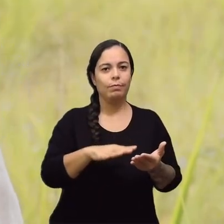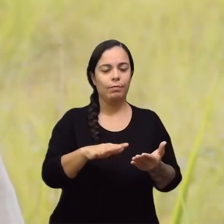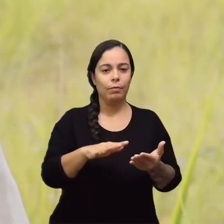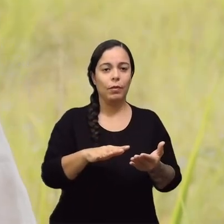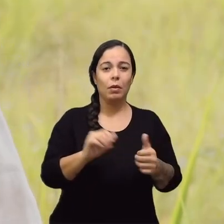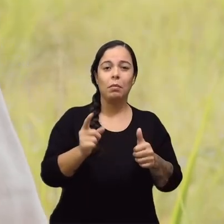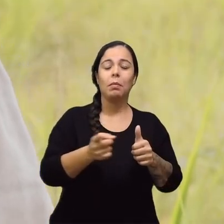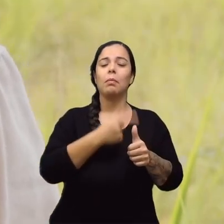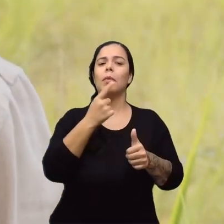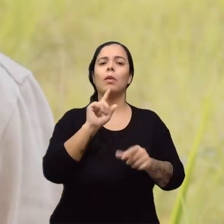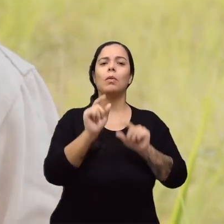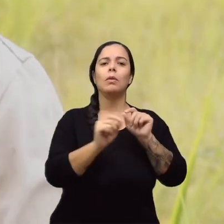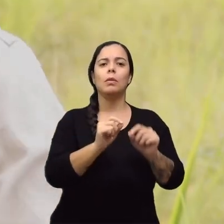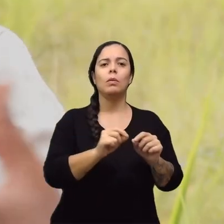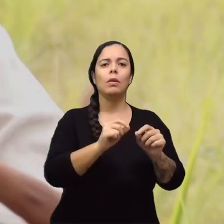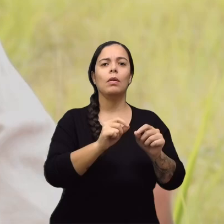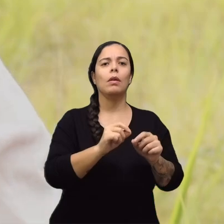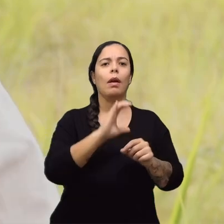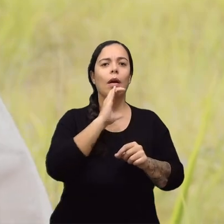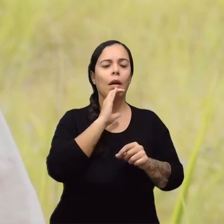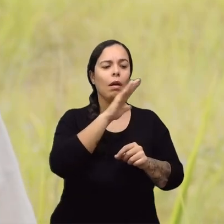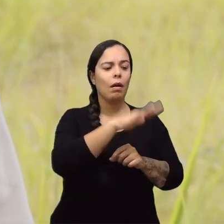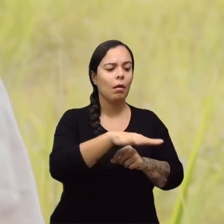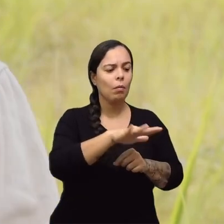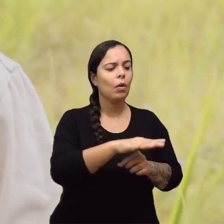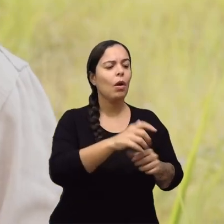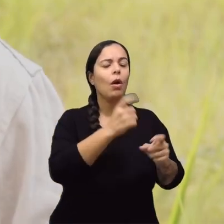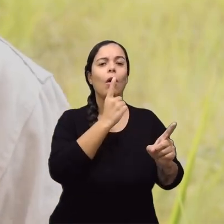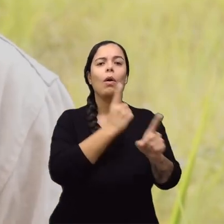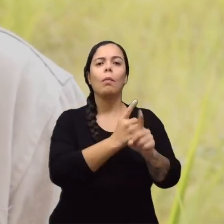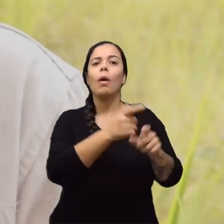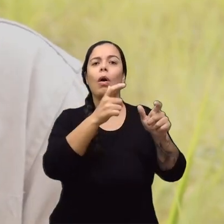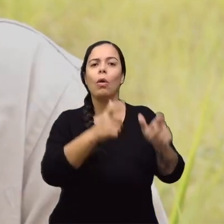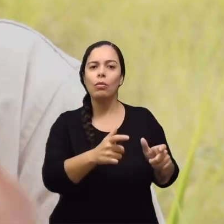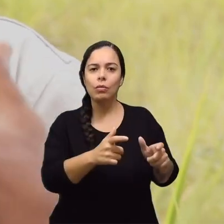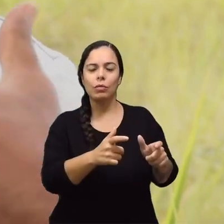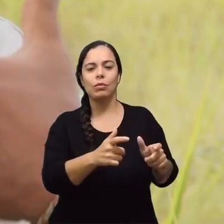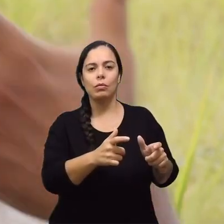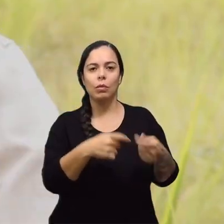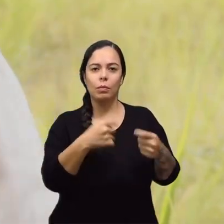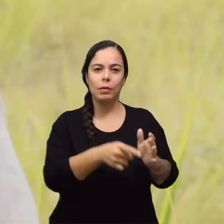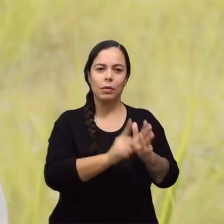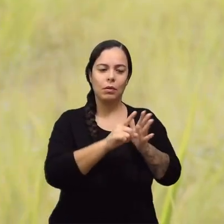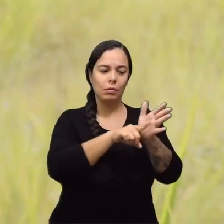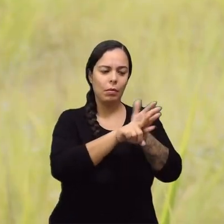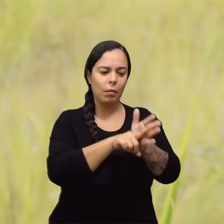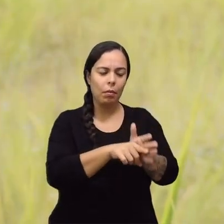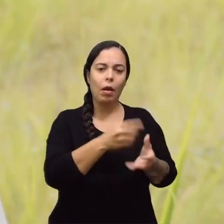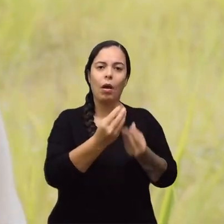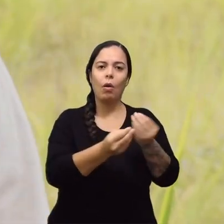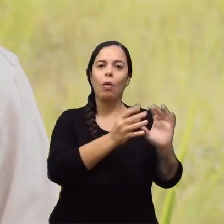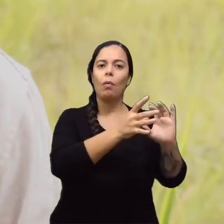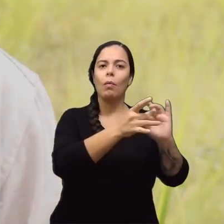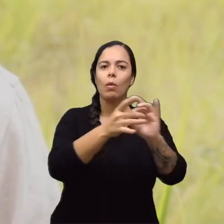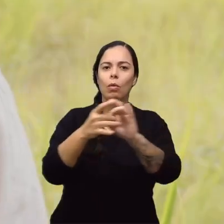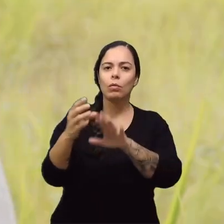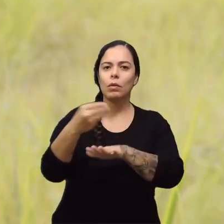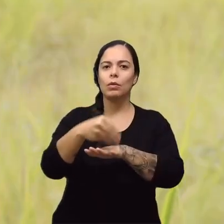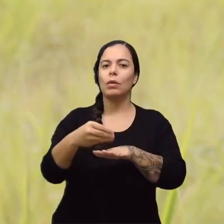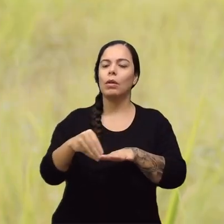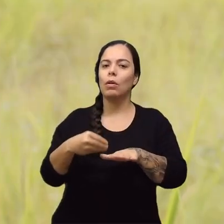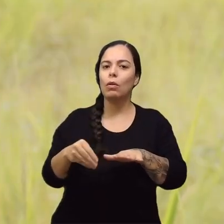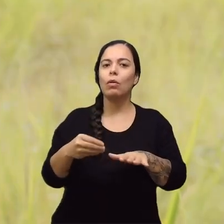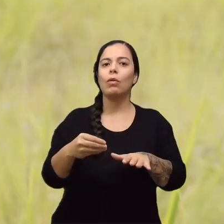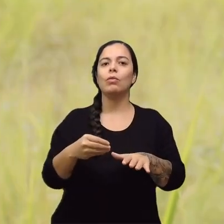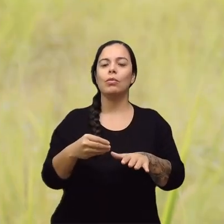está o Cambuinhas, né? Identificar a sua parte in situ, né? Ver como é que está o seu contexto arqueológico. Então isso para dentro